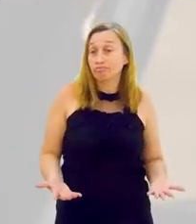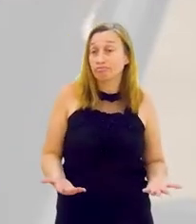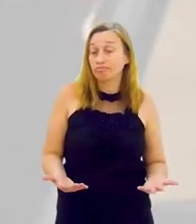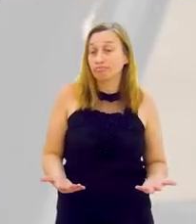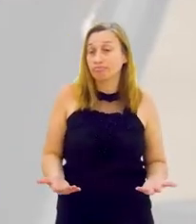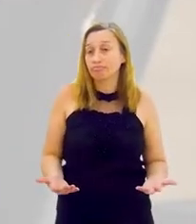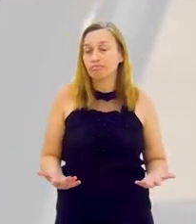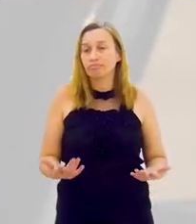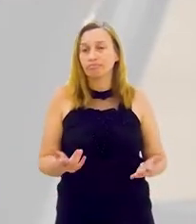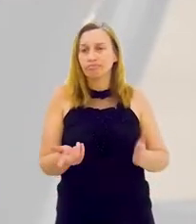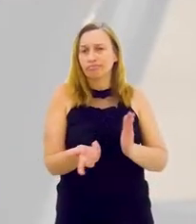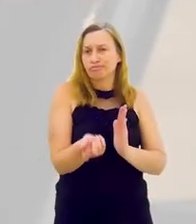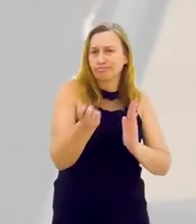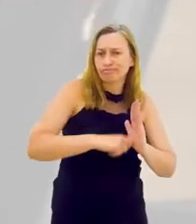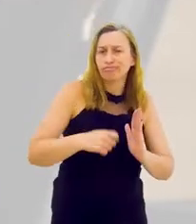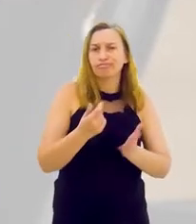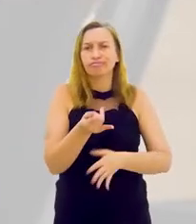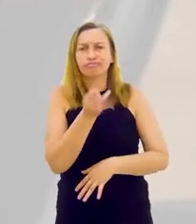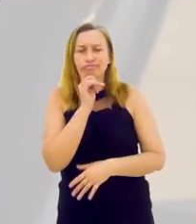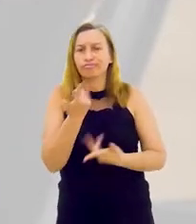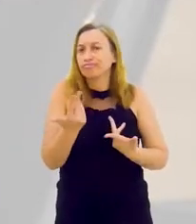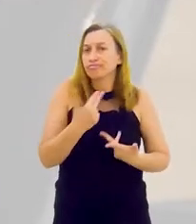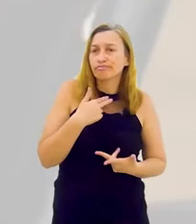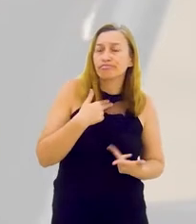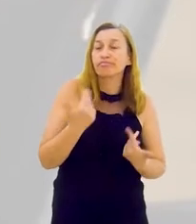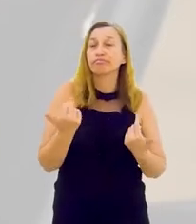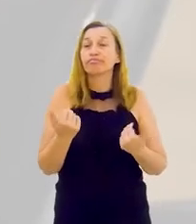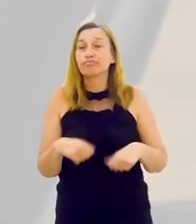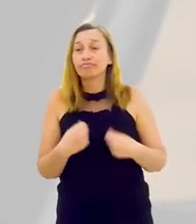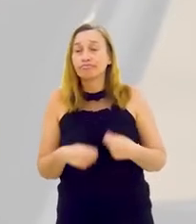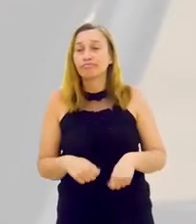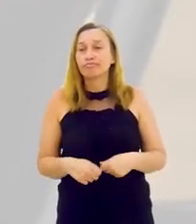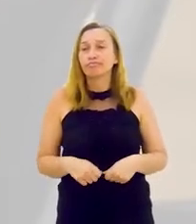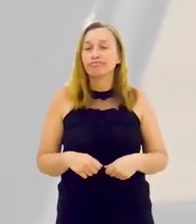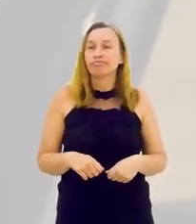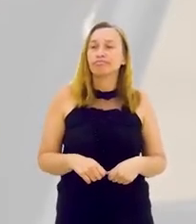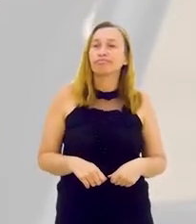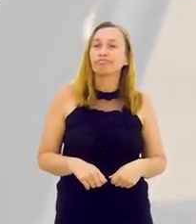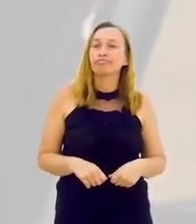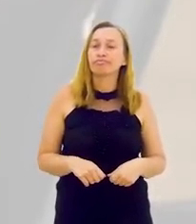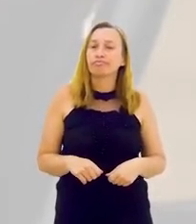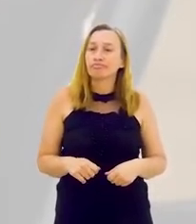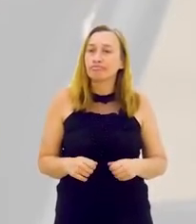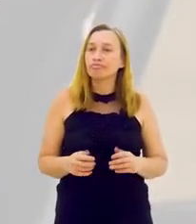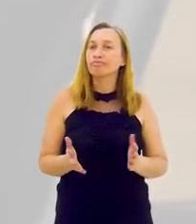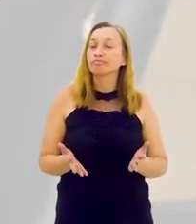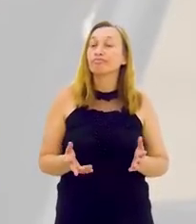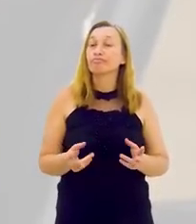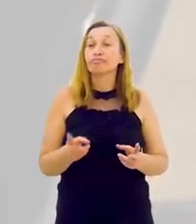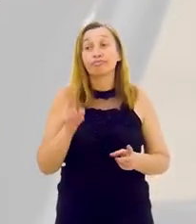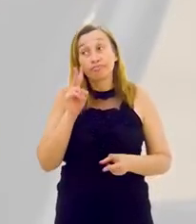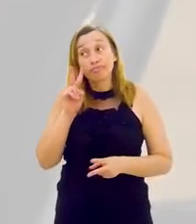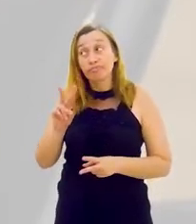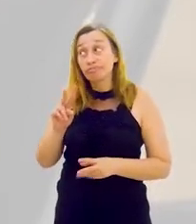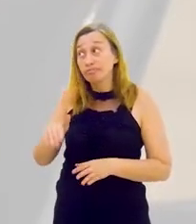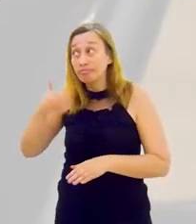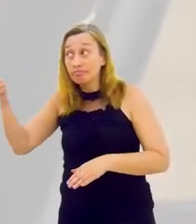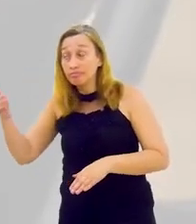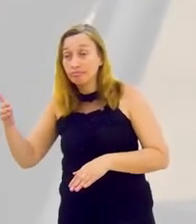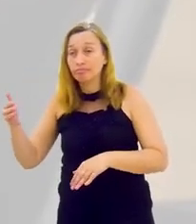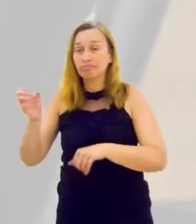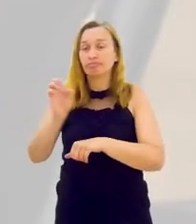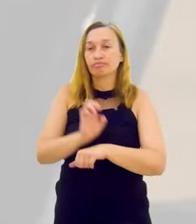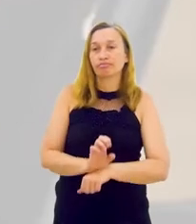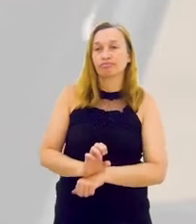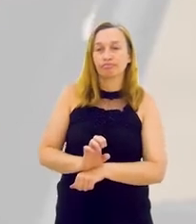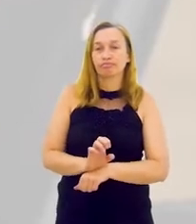vamos, tributários, por exemplo. Não pode, a gente tem que ter, no mínimo, equidade tributária com o que vem de fora ou de outro estado.